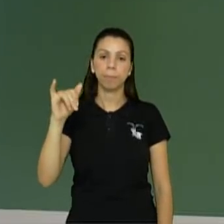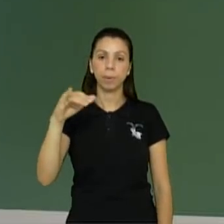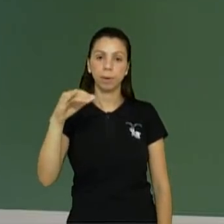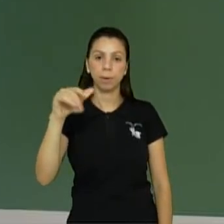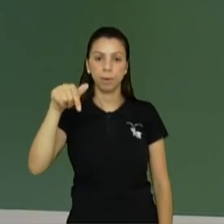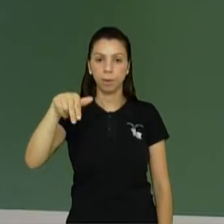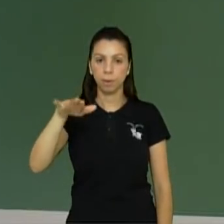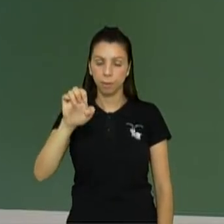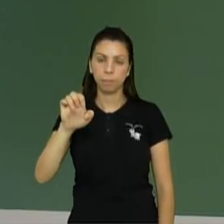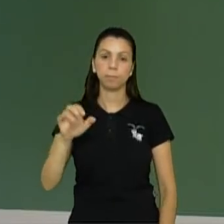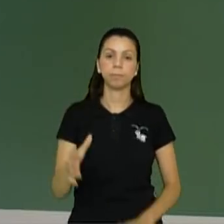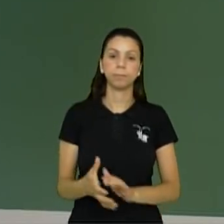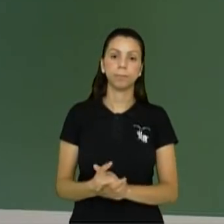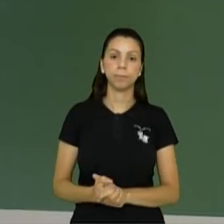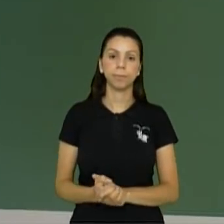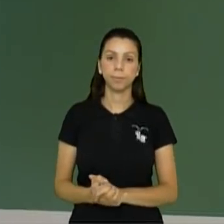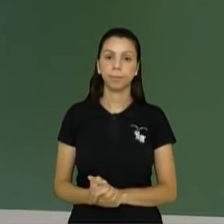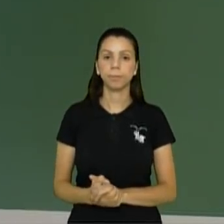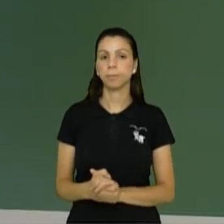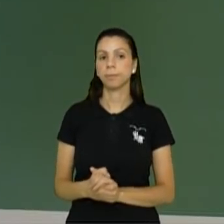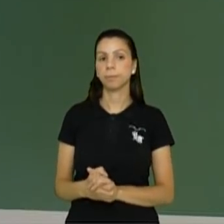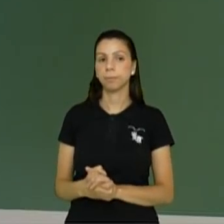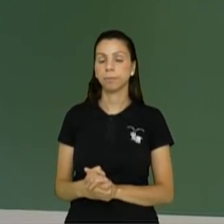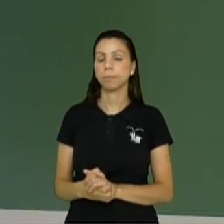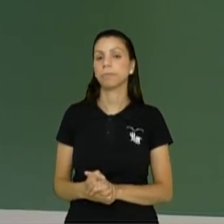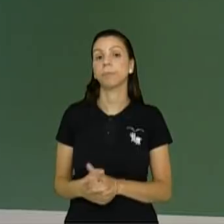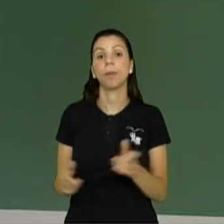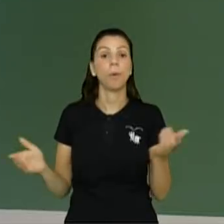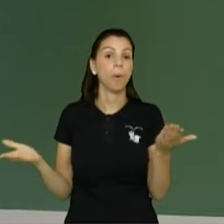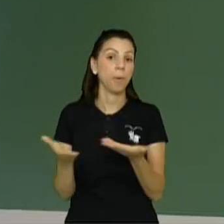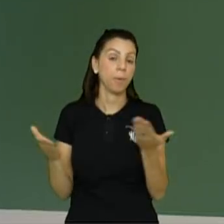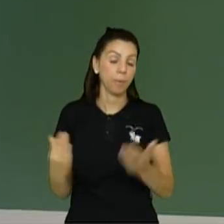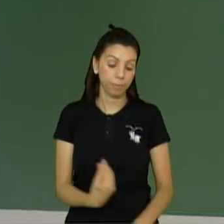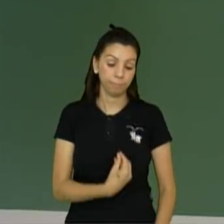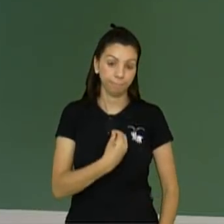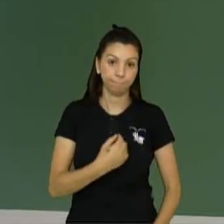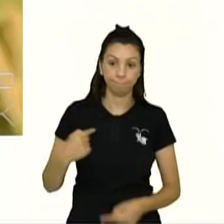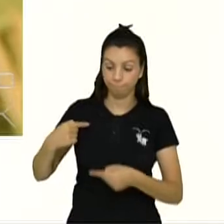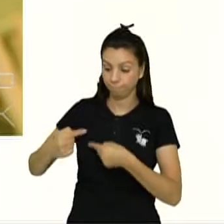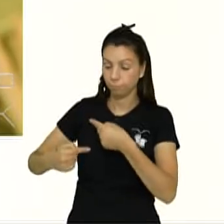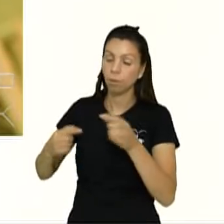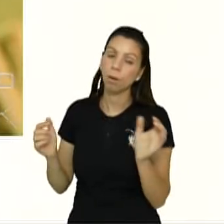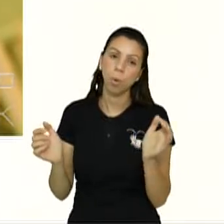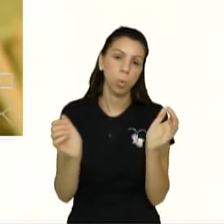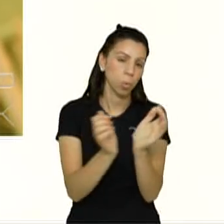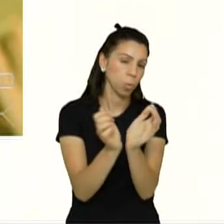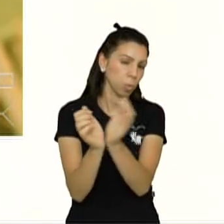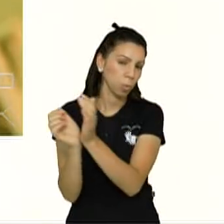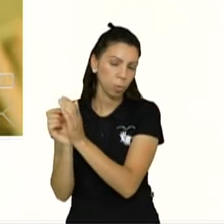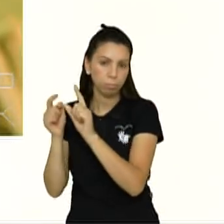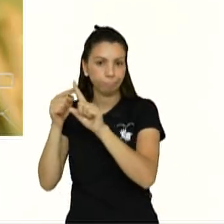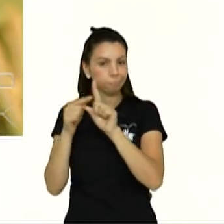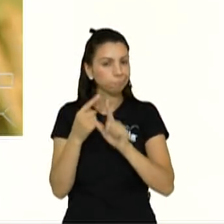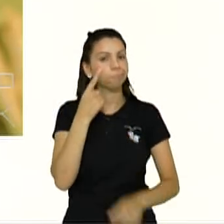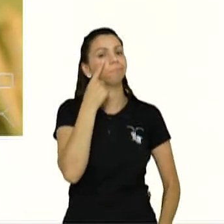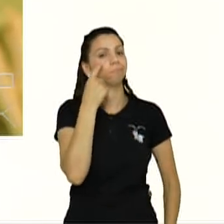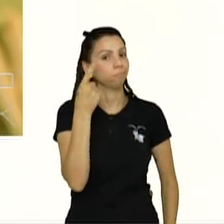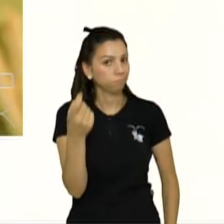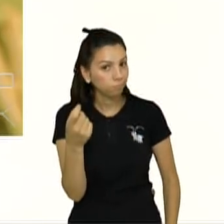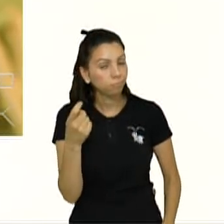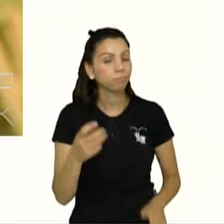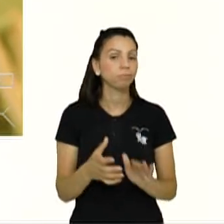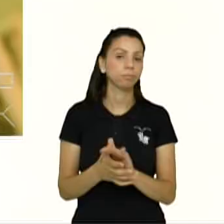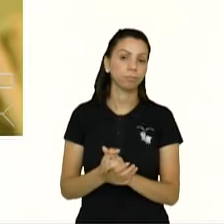casos. Quando a gente fala de reprodução, esse grupo tem vários aspectos curiosos nesse